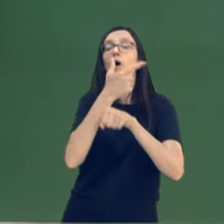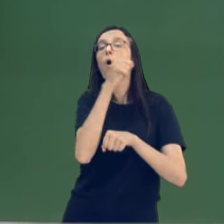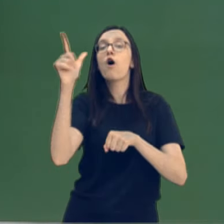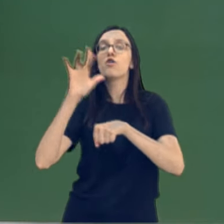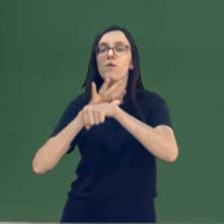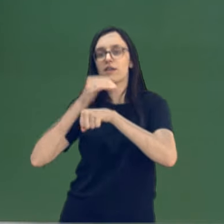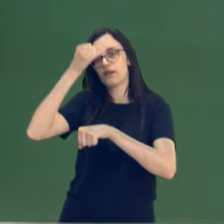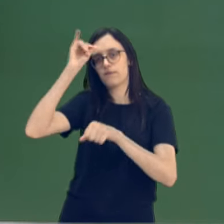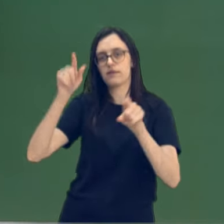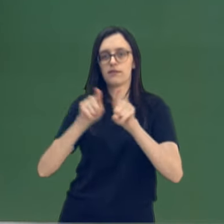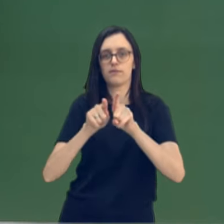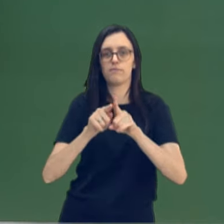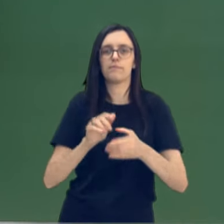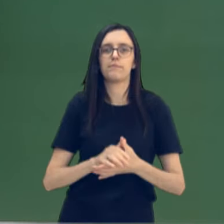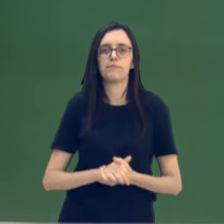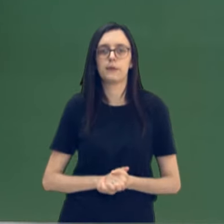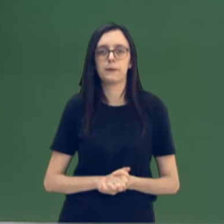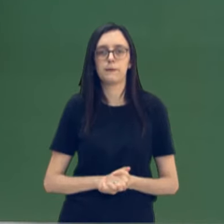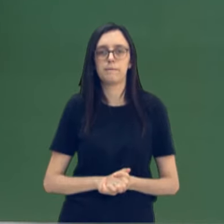hepatite.